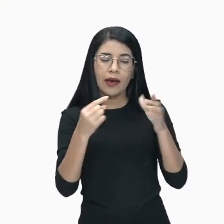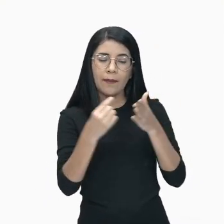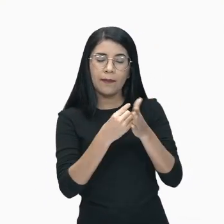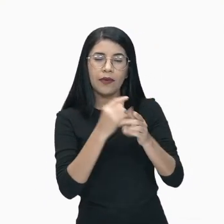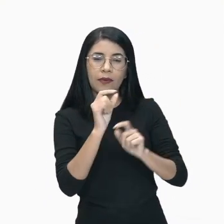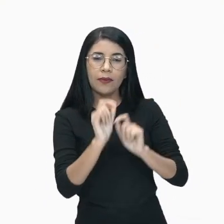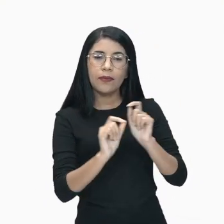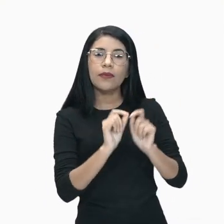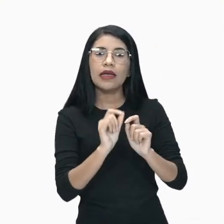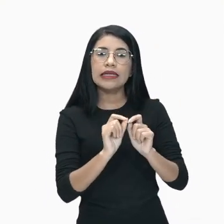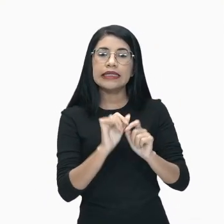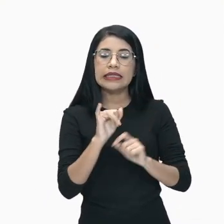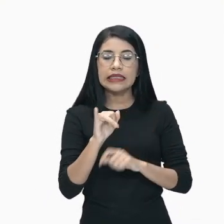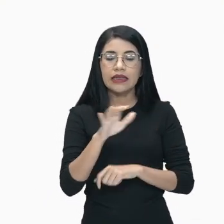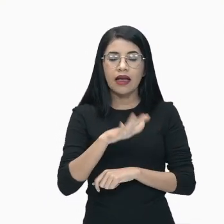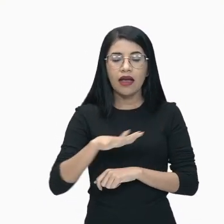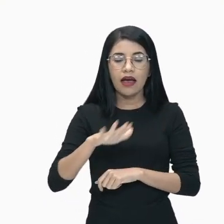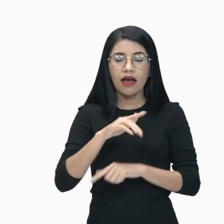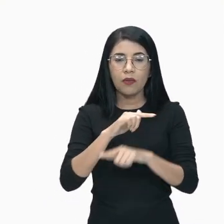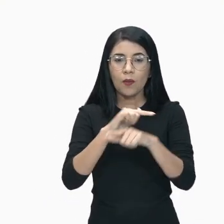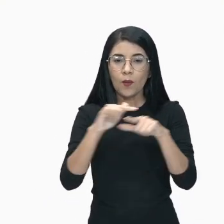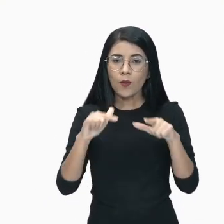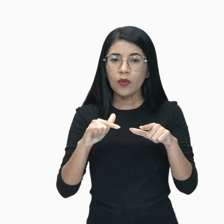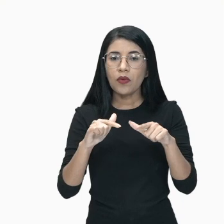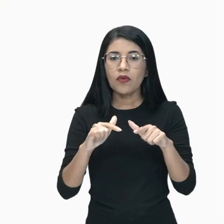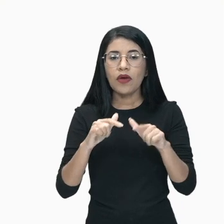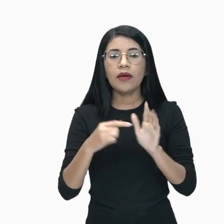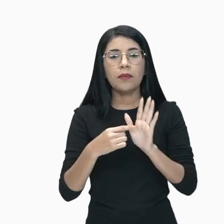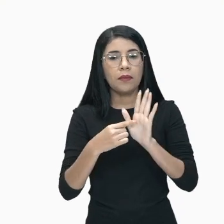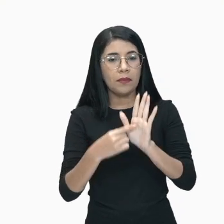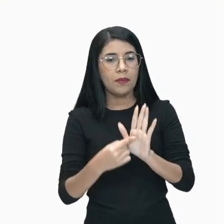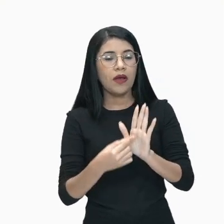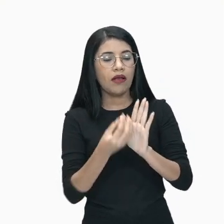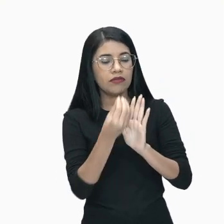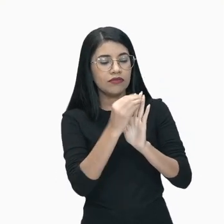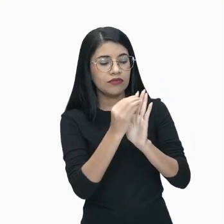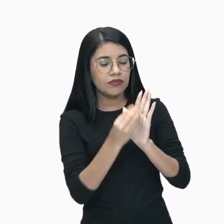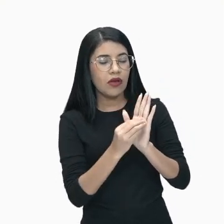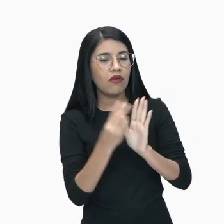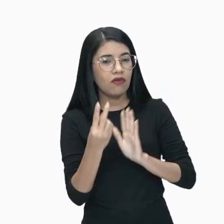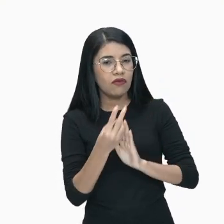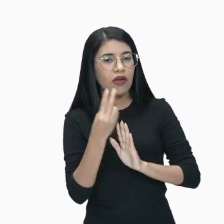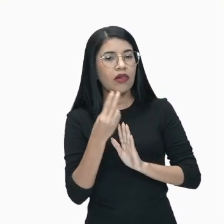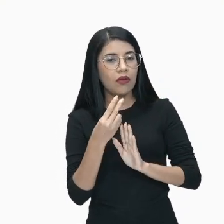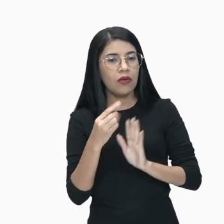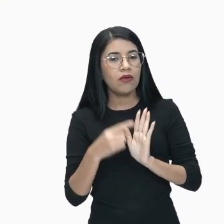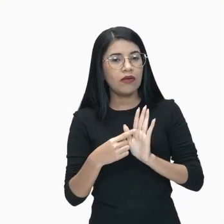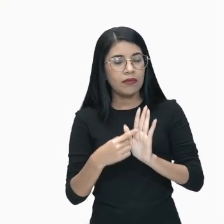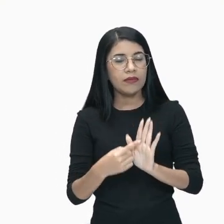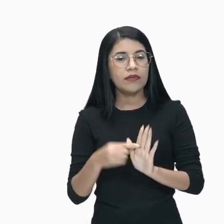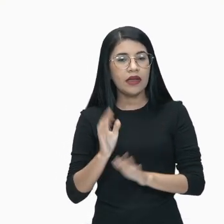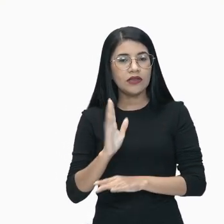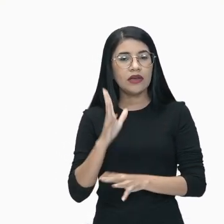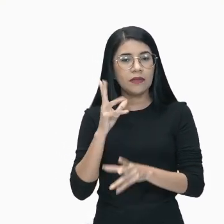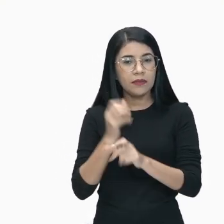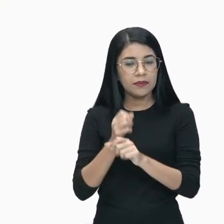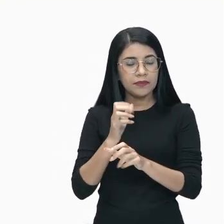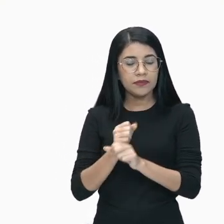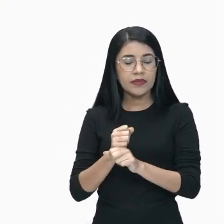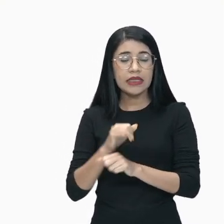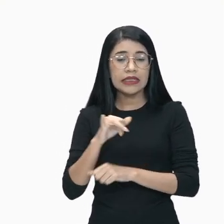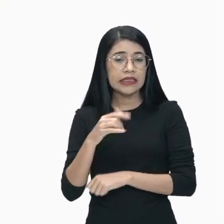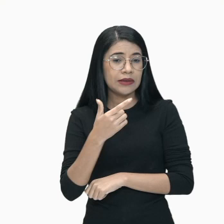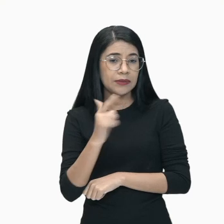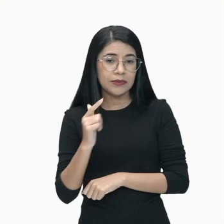não estiverem no vácuo, ele vai dizer qual é o valor do K para você poder calcular, tá bom? Se ele não disser